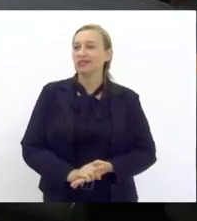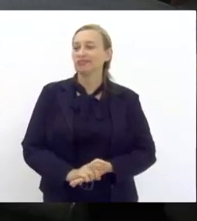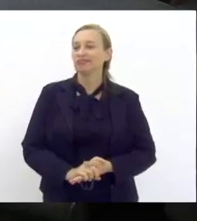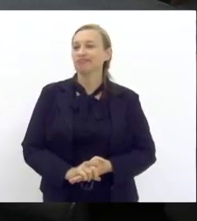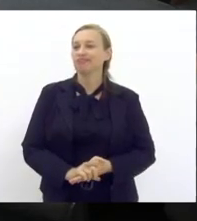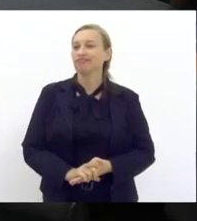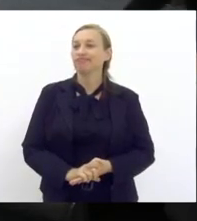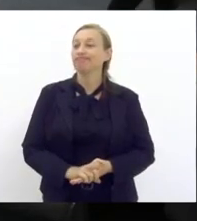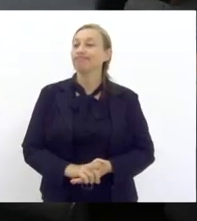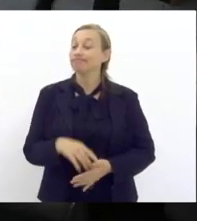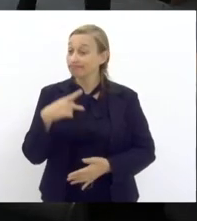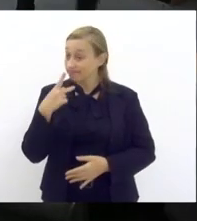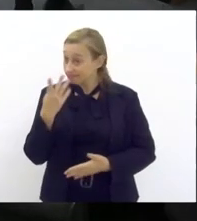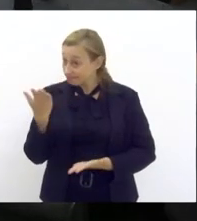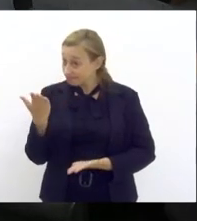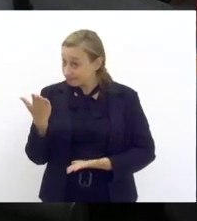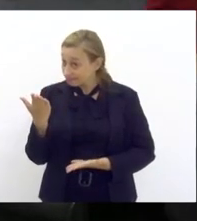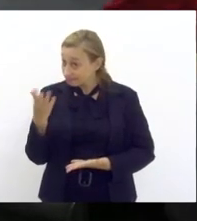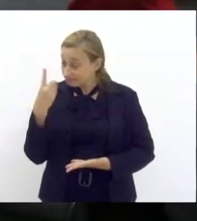Vai falar, deputado?